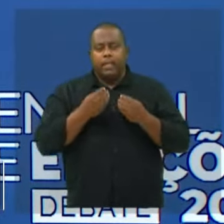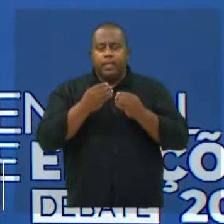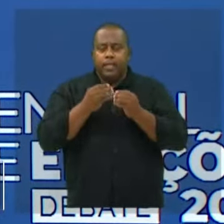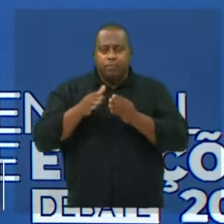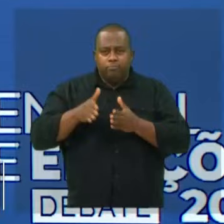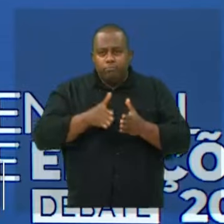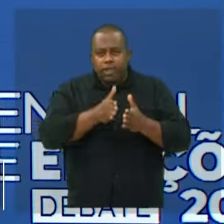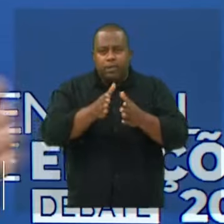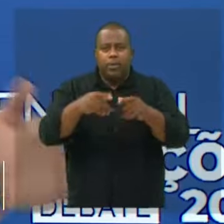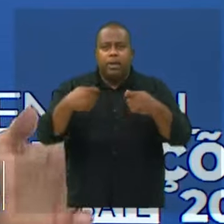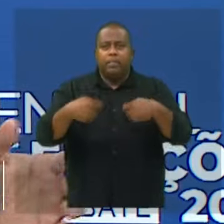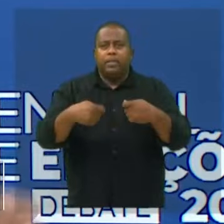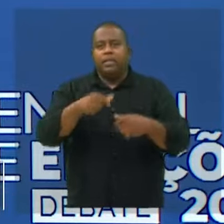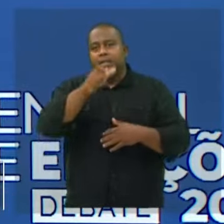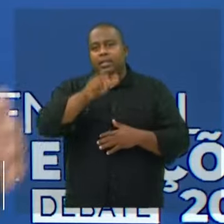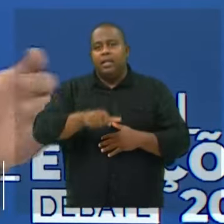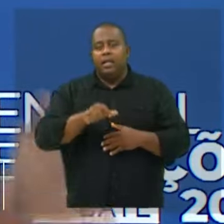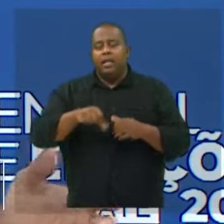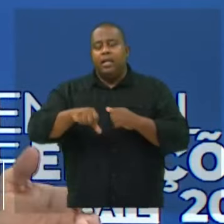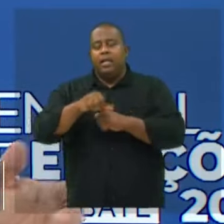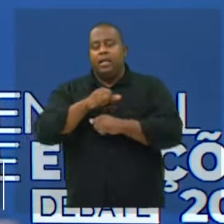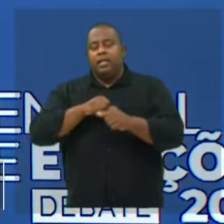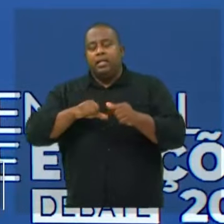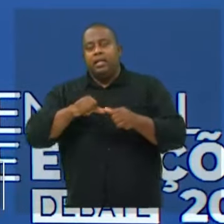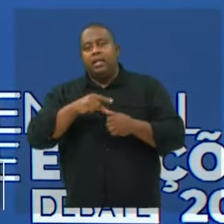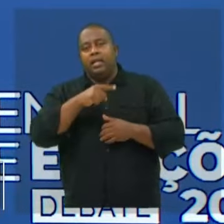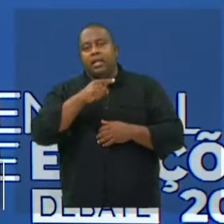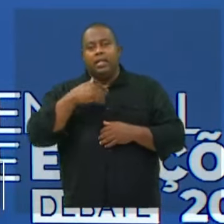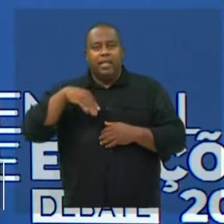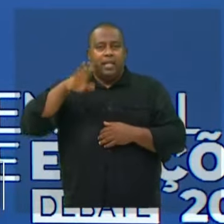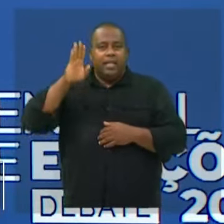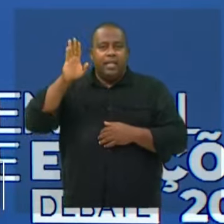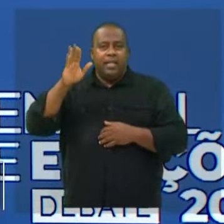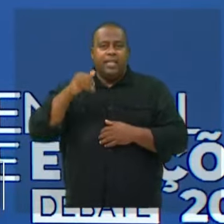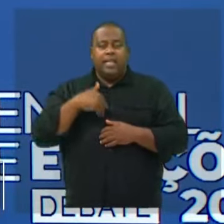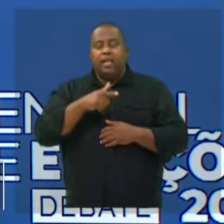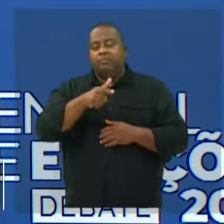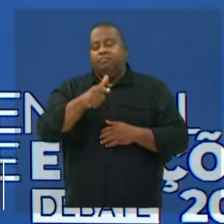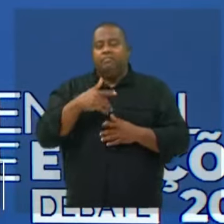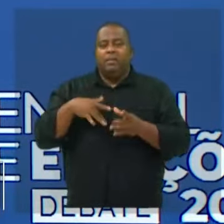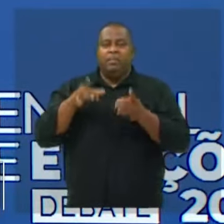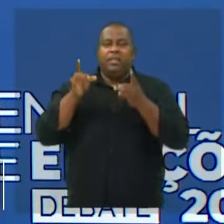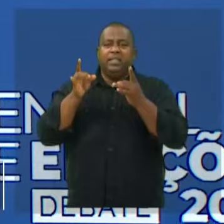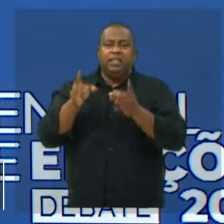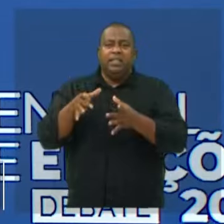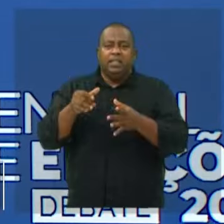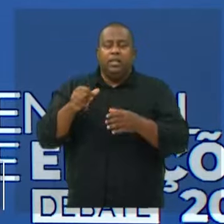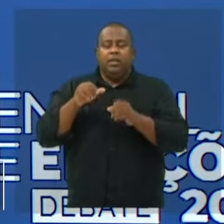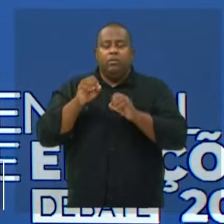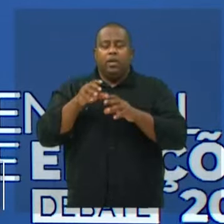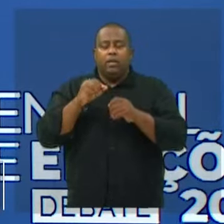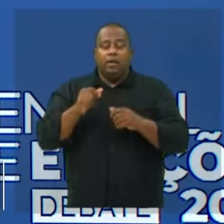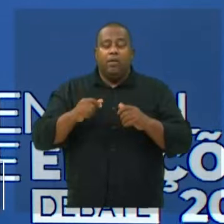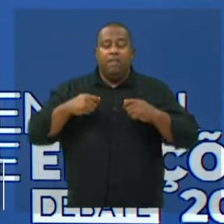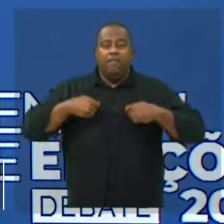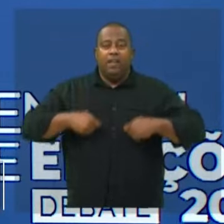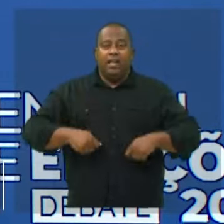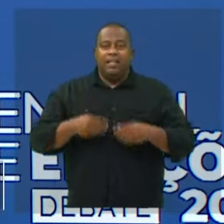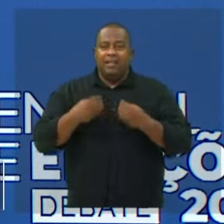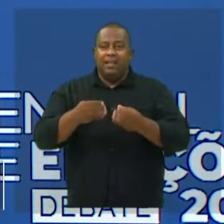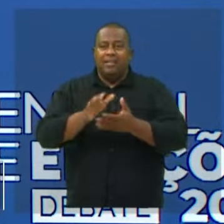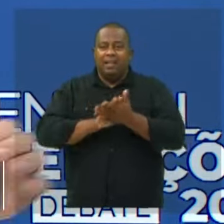precisa o meu adversário ele abandonou a educação não dava sequer uma camisa de farda não investiu em índices de educação